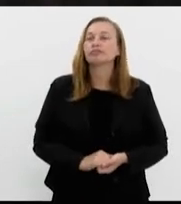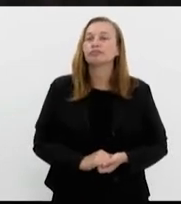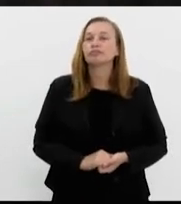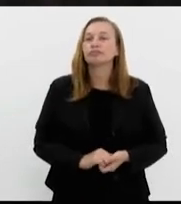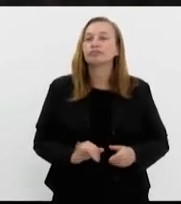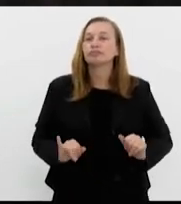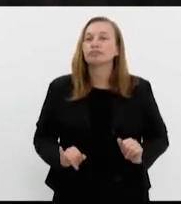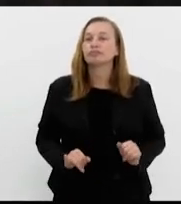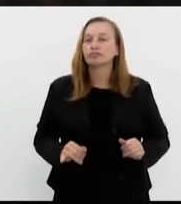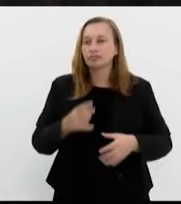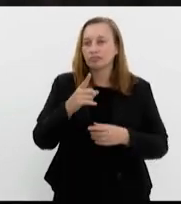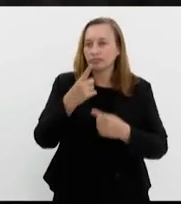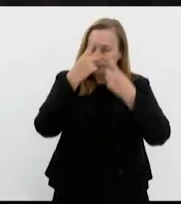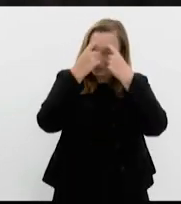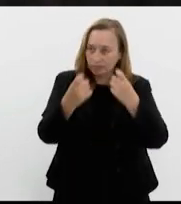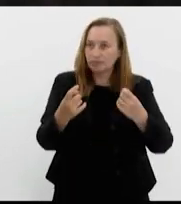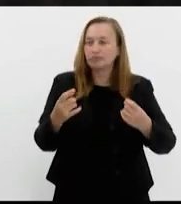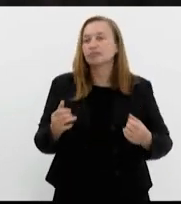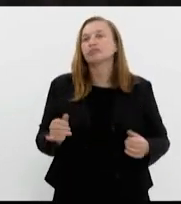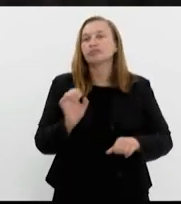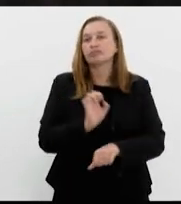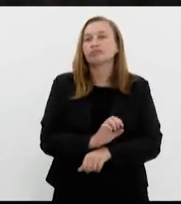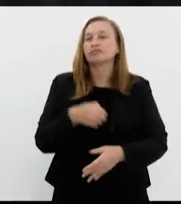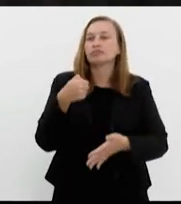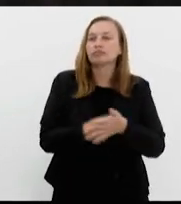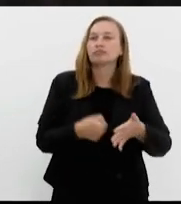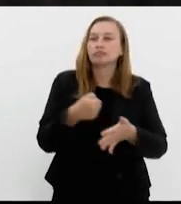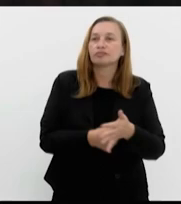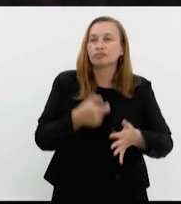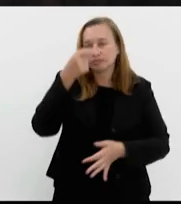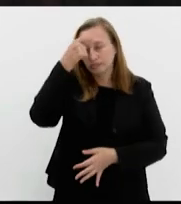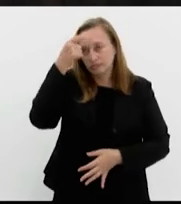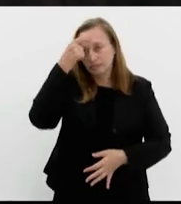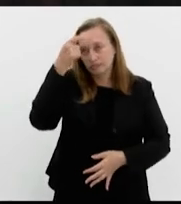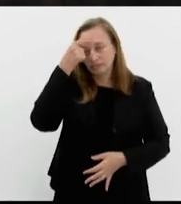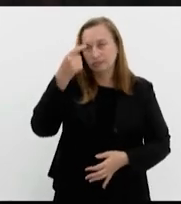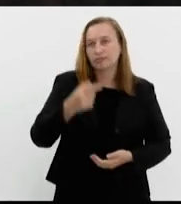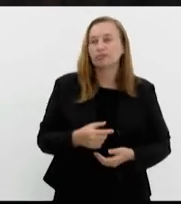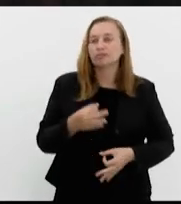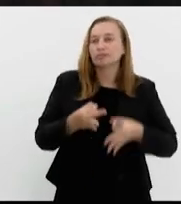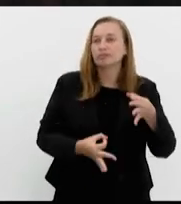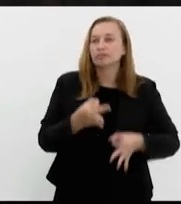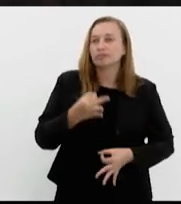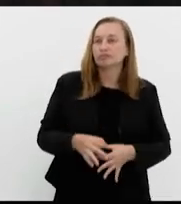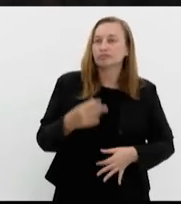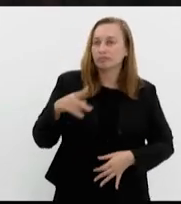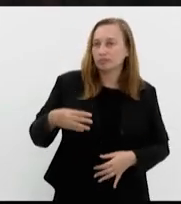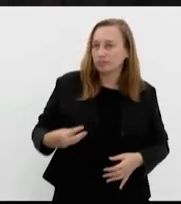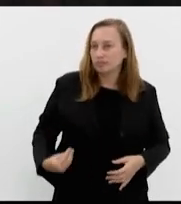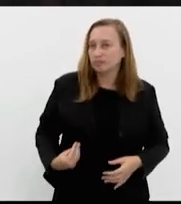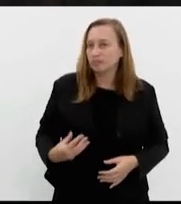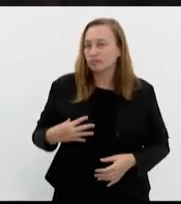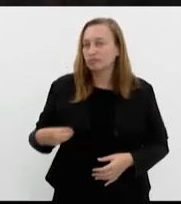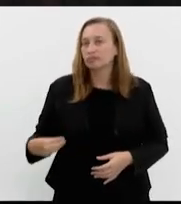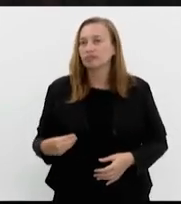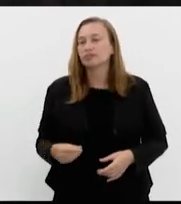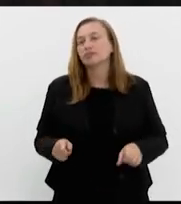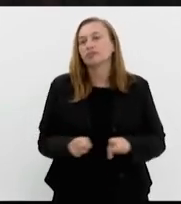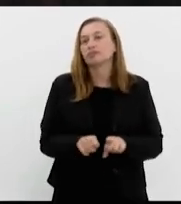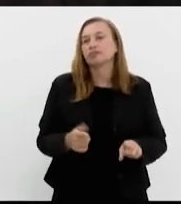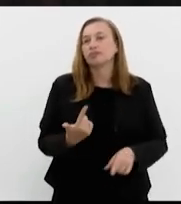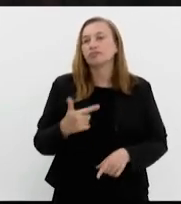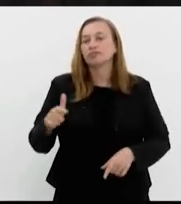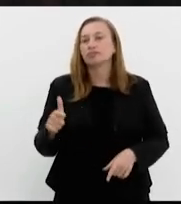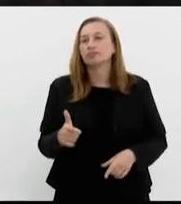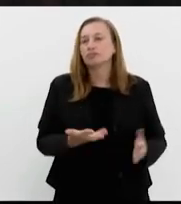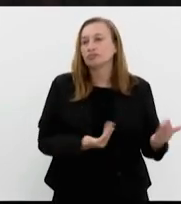da violência do Estado, que lutam pela memória e justiça de seus filhos, mas também para que nenhum outro